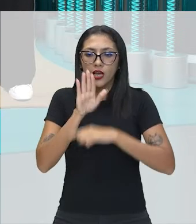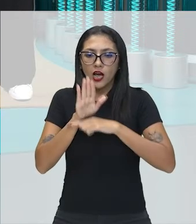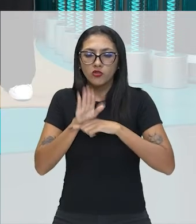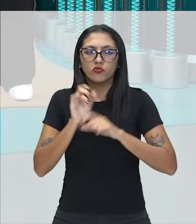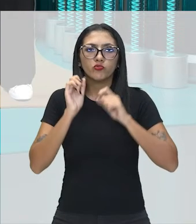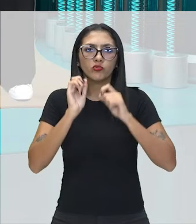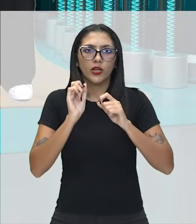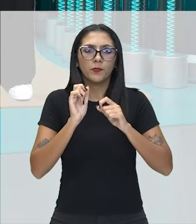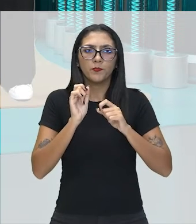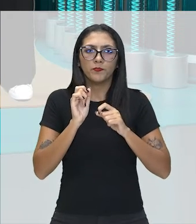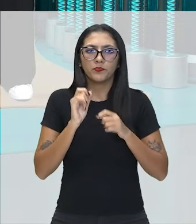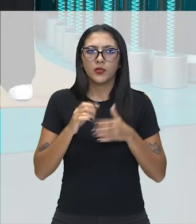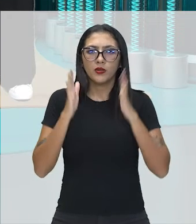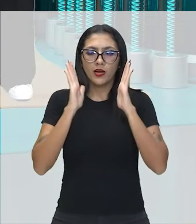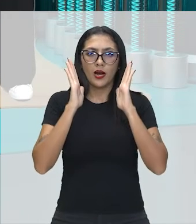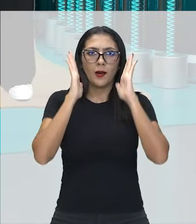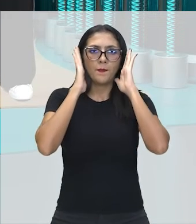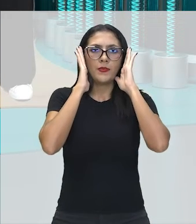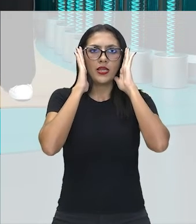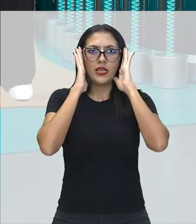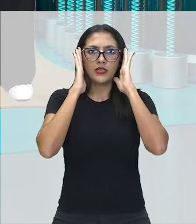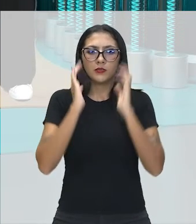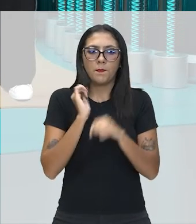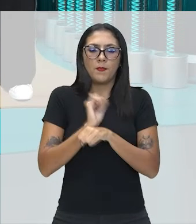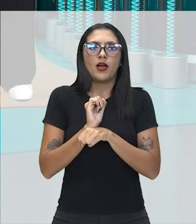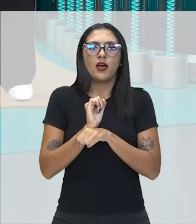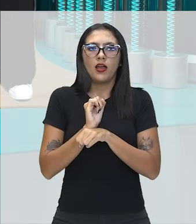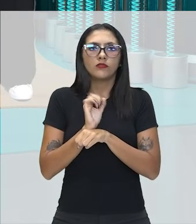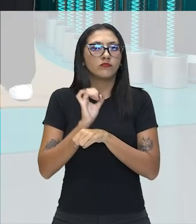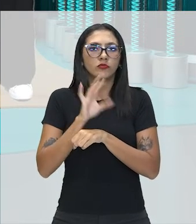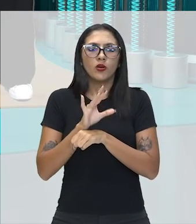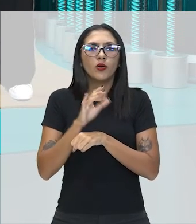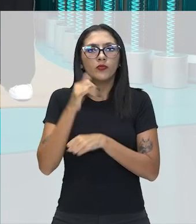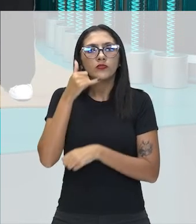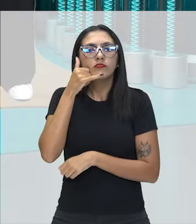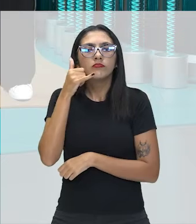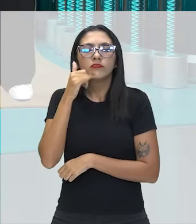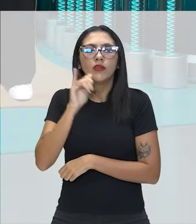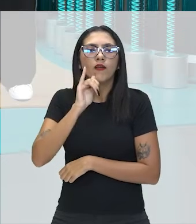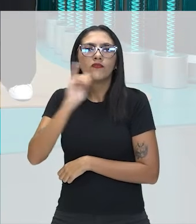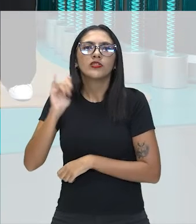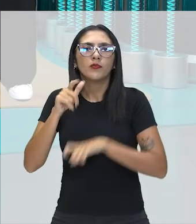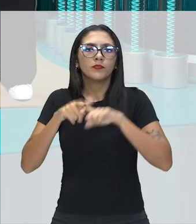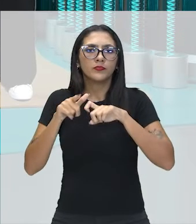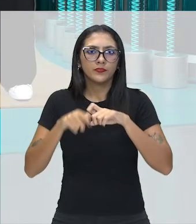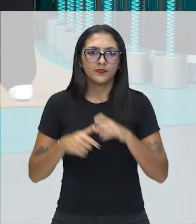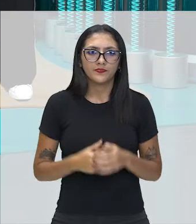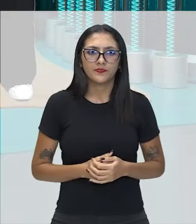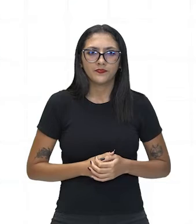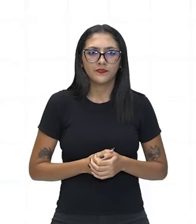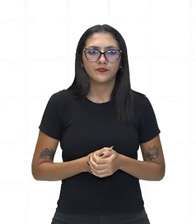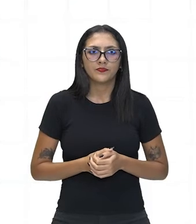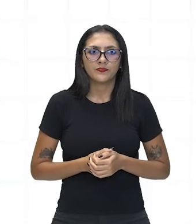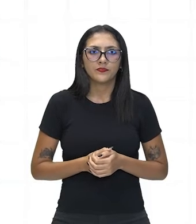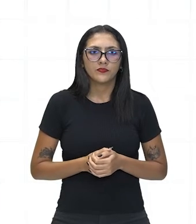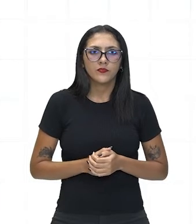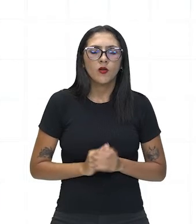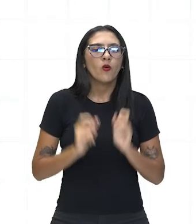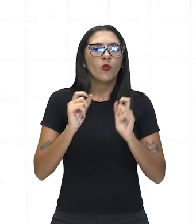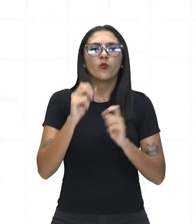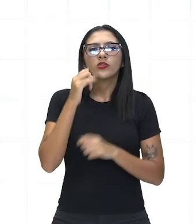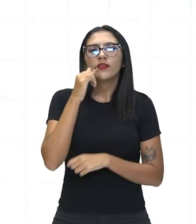e aguardar a ambulância. E o que não fazer durante uma crise convulsiva ou crise epiléptica? Vamos